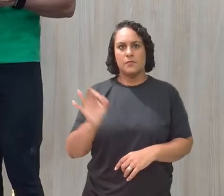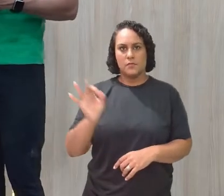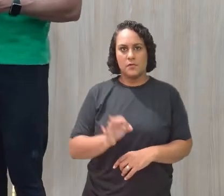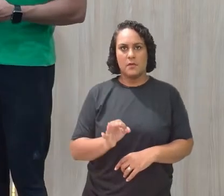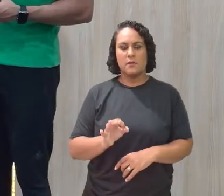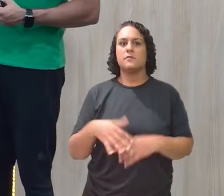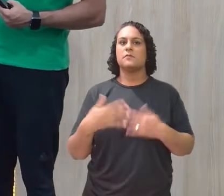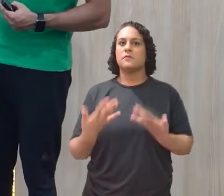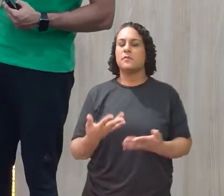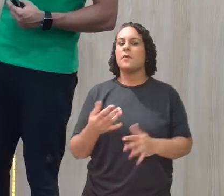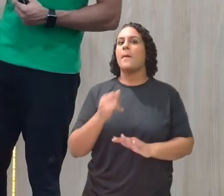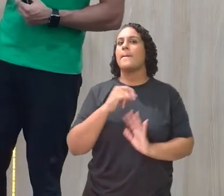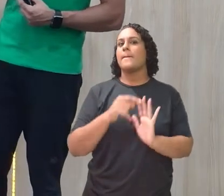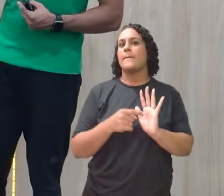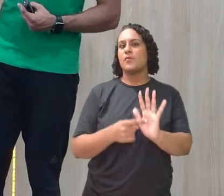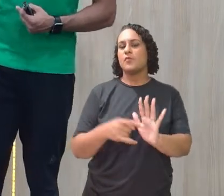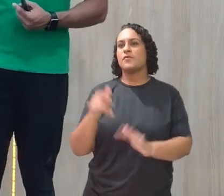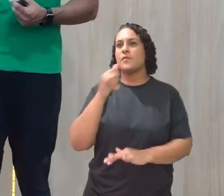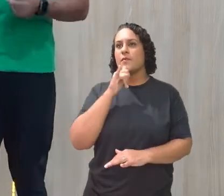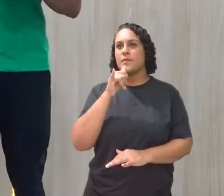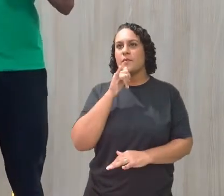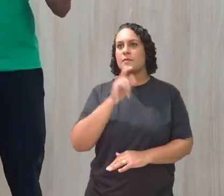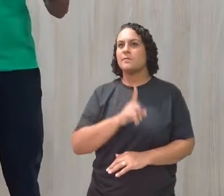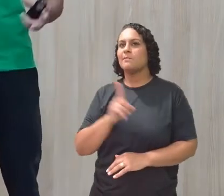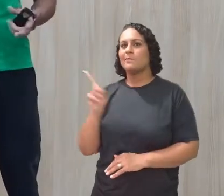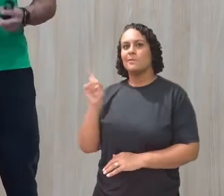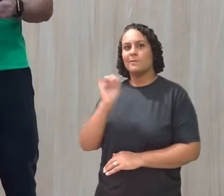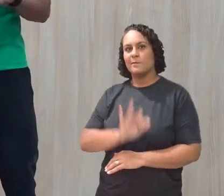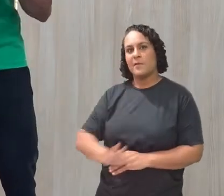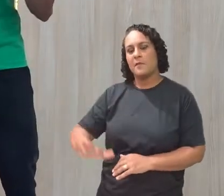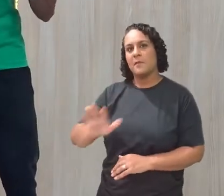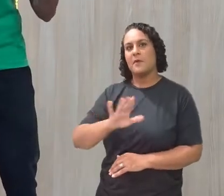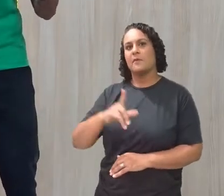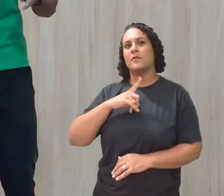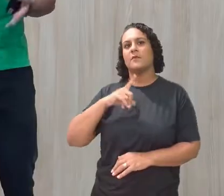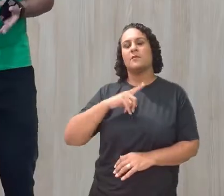Então, eu coloquei um exemplo aí dessa imagem aí, né, que eu